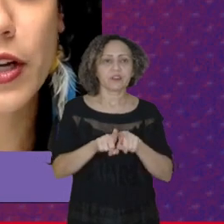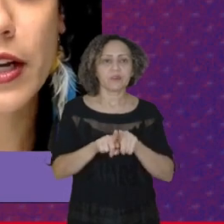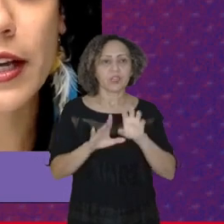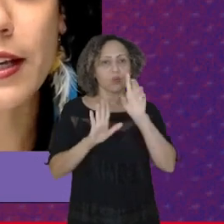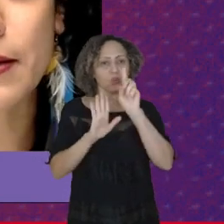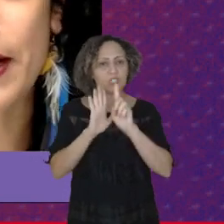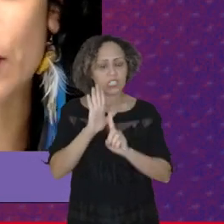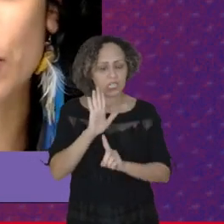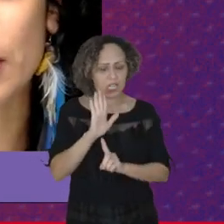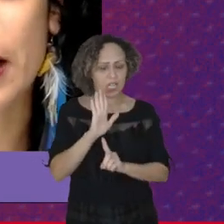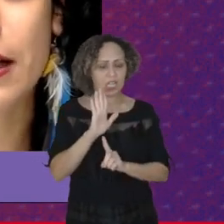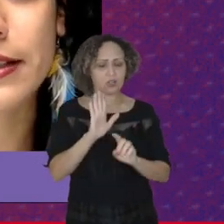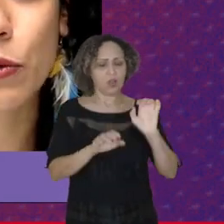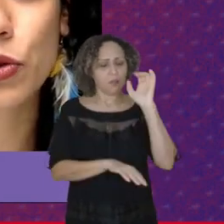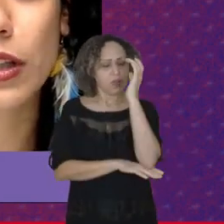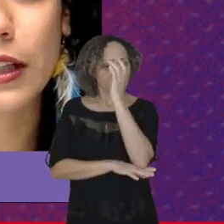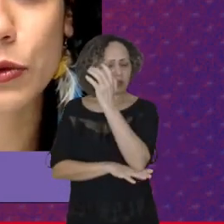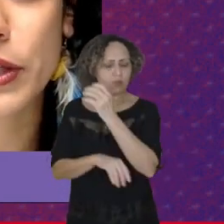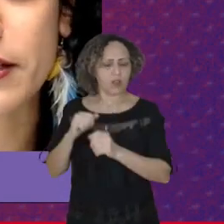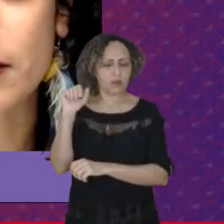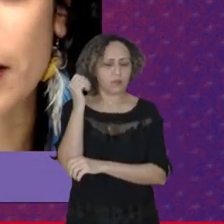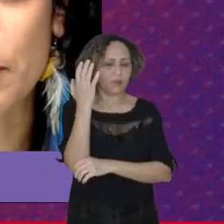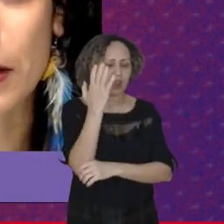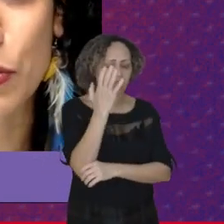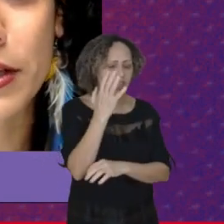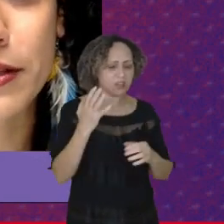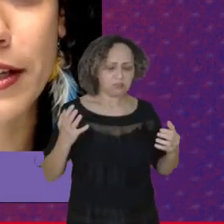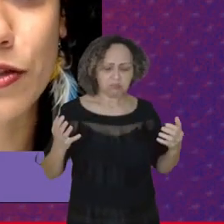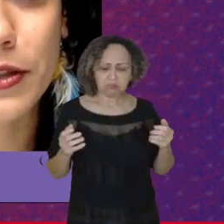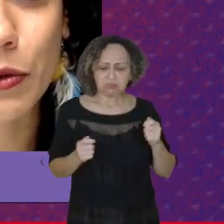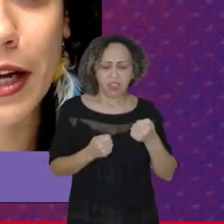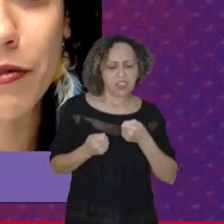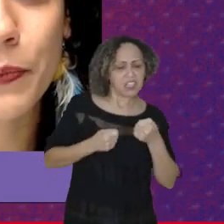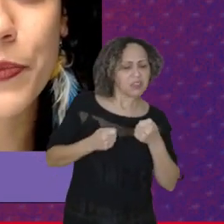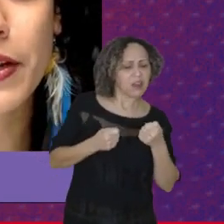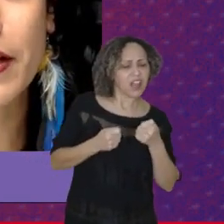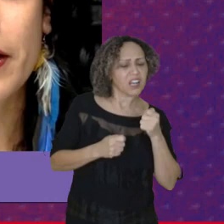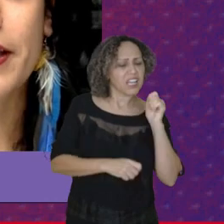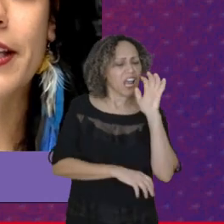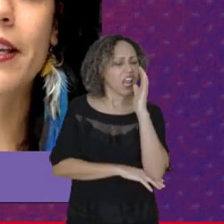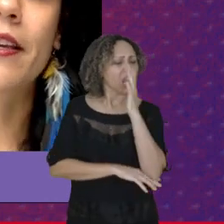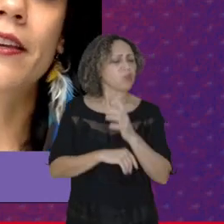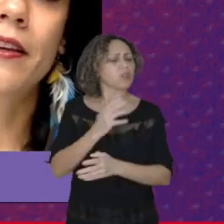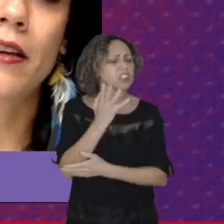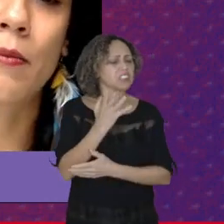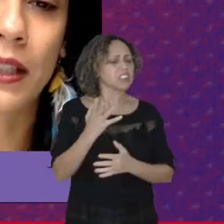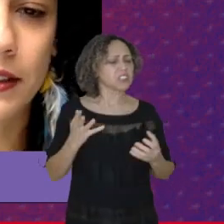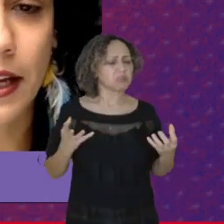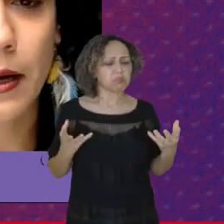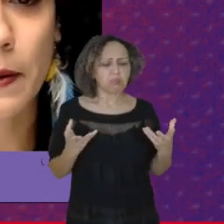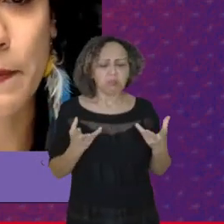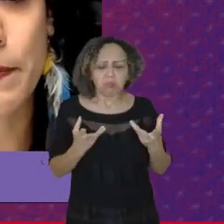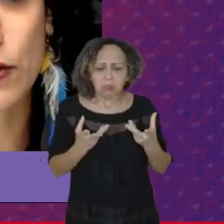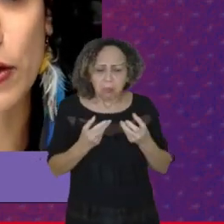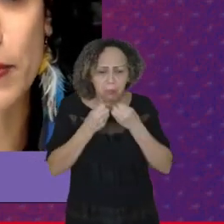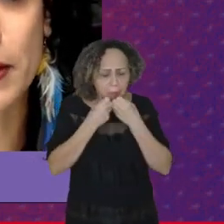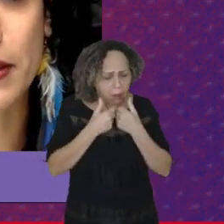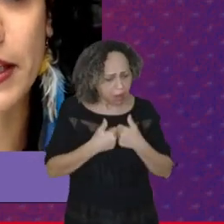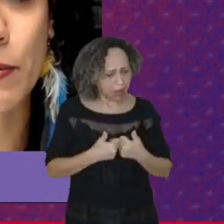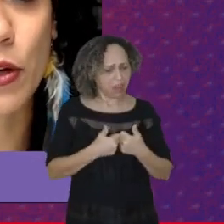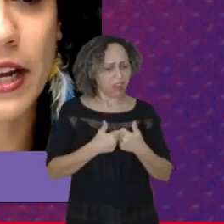meio ambiente equilibrado, que é a saúde da natureza, né? A natureza esteja saudável e que a Mãe